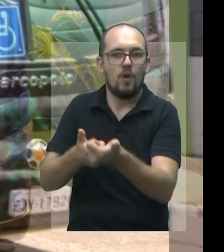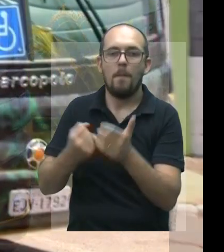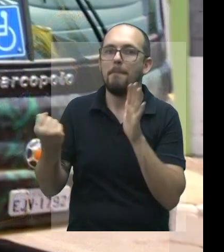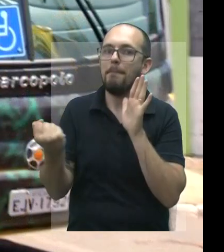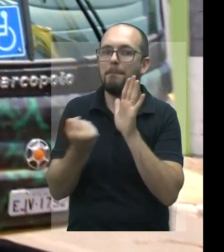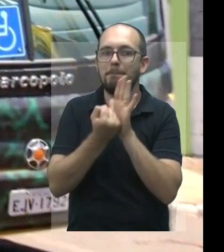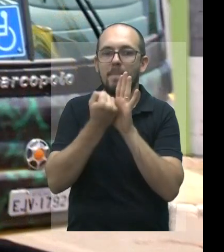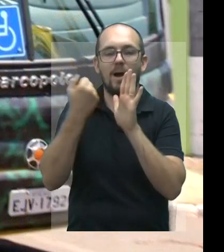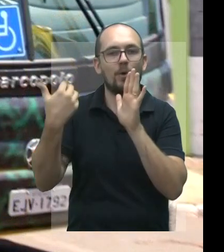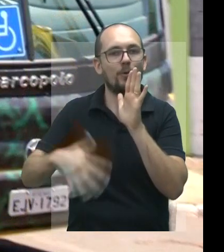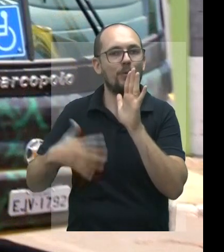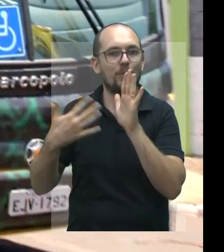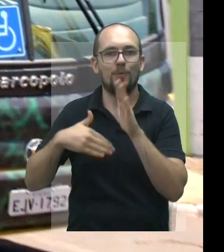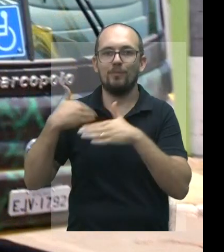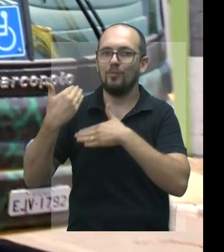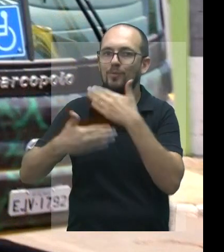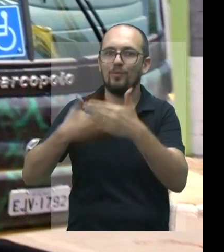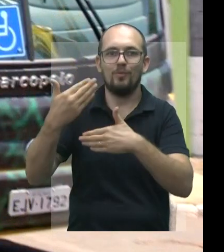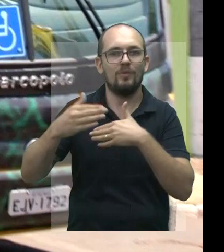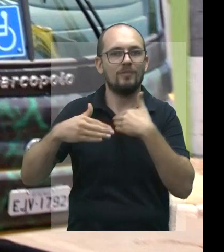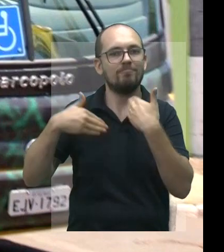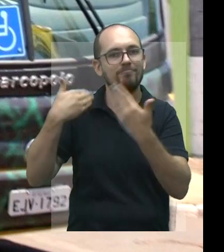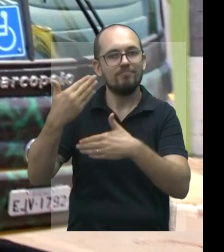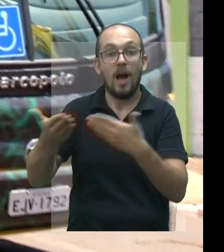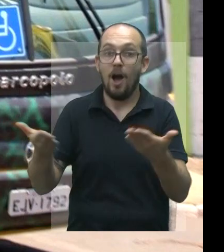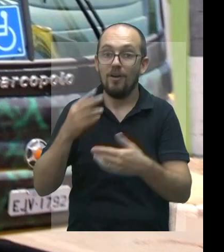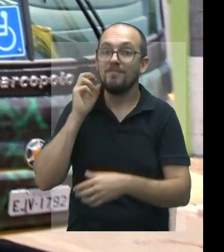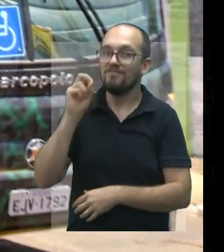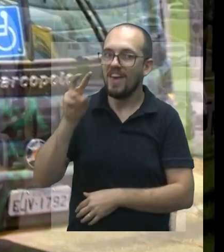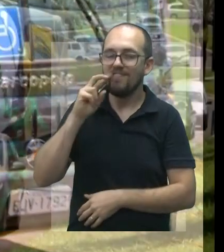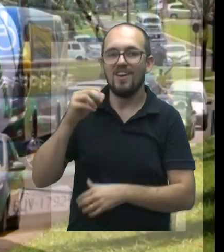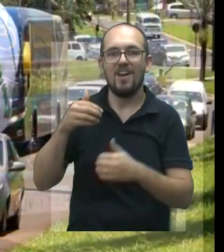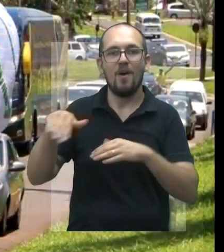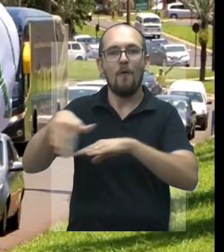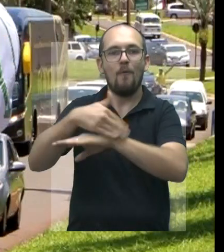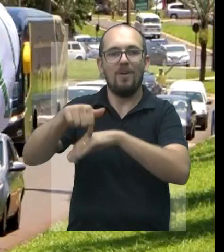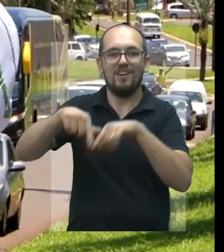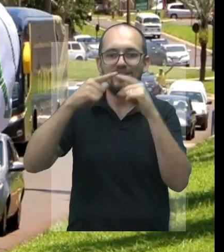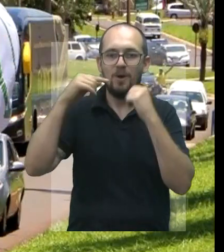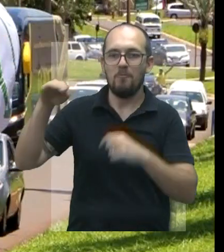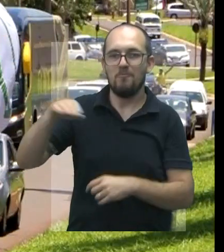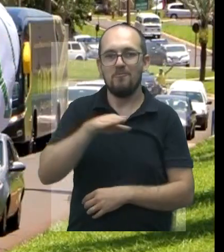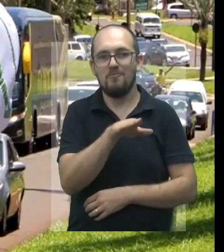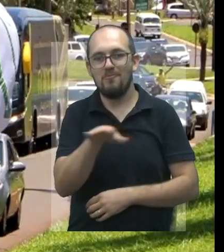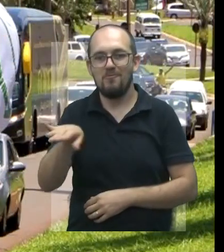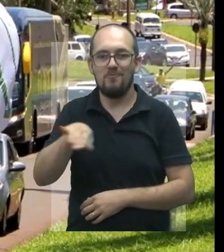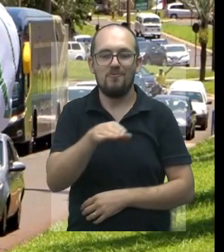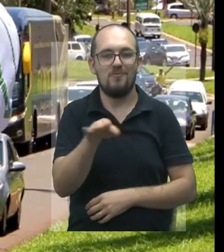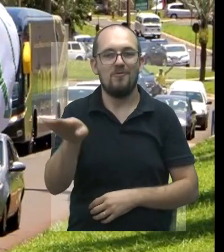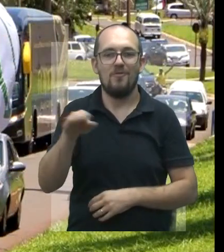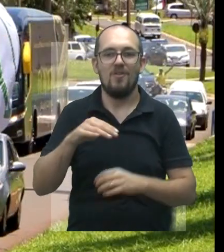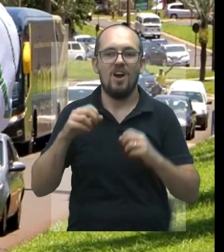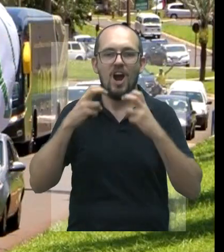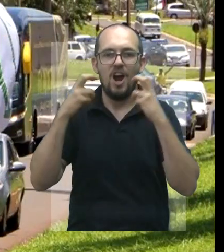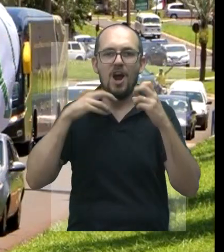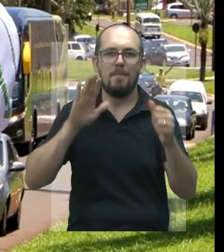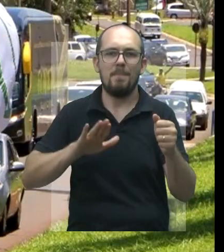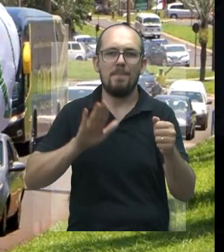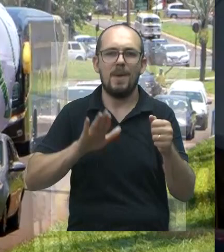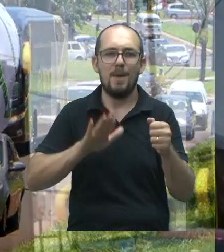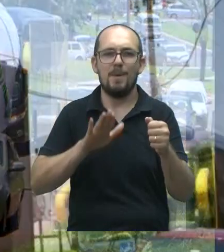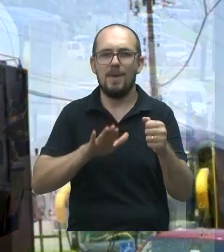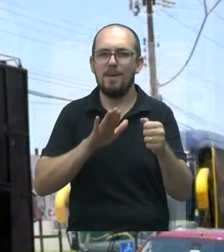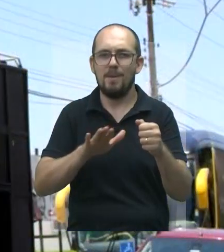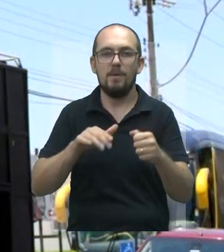aí muitas gerações que vão ver esse ônibus aí trafegando pela cidade, trafegando aí pelas rodovias paulistas.